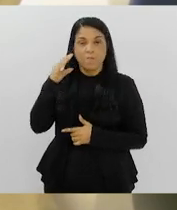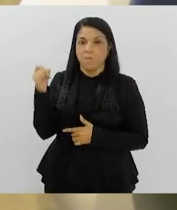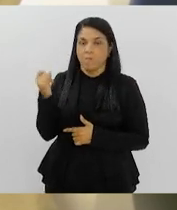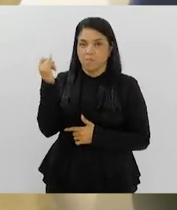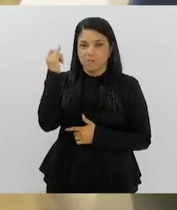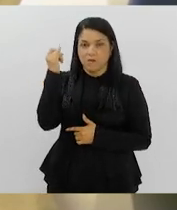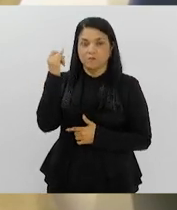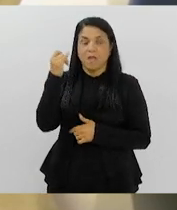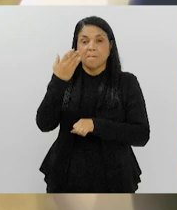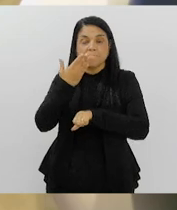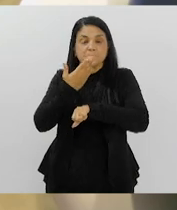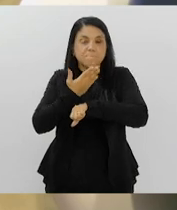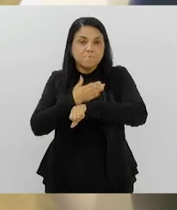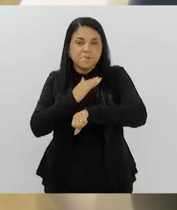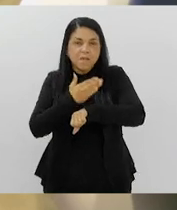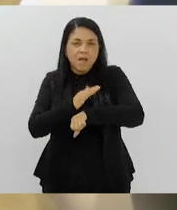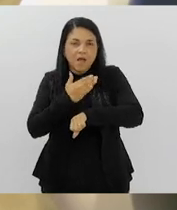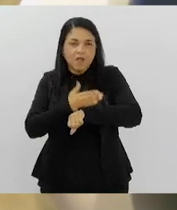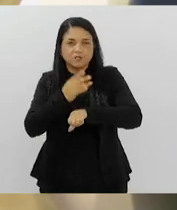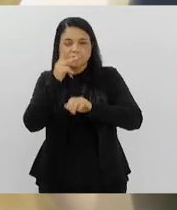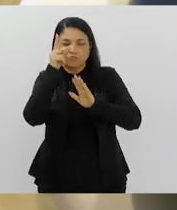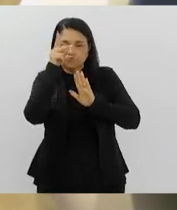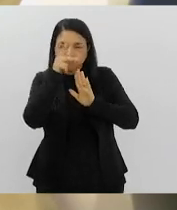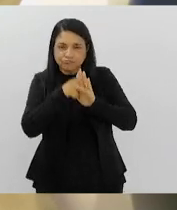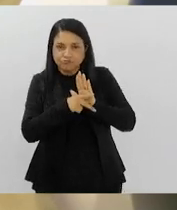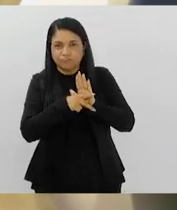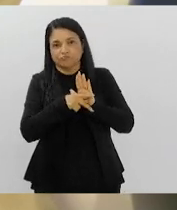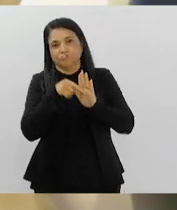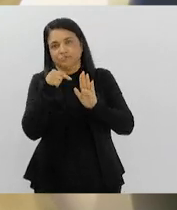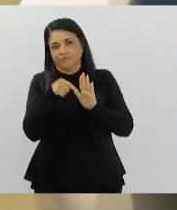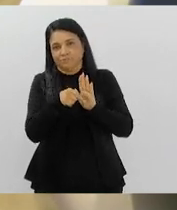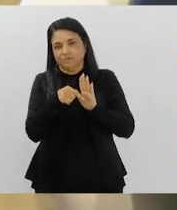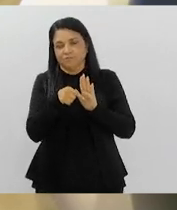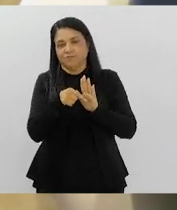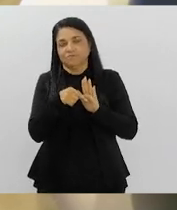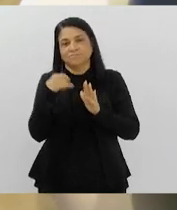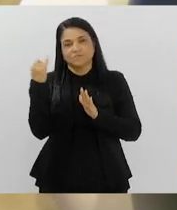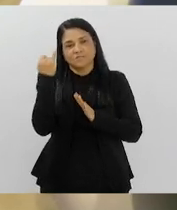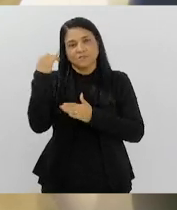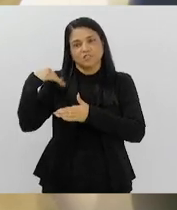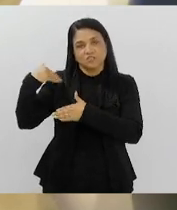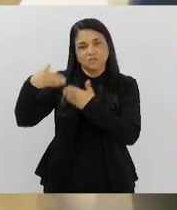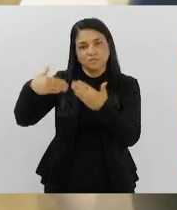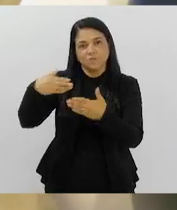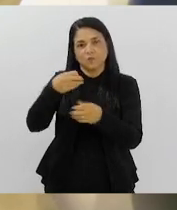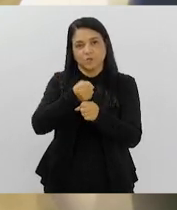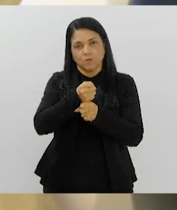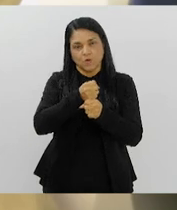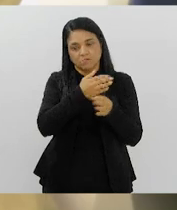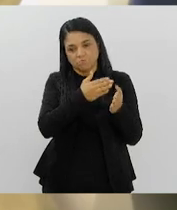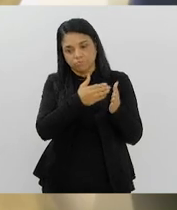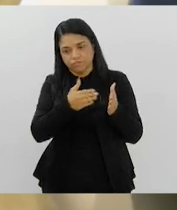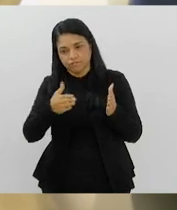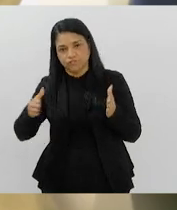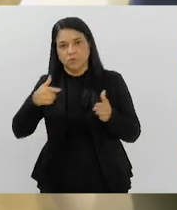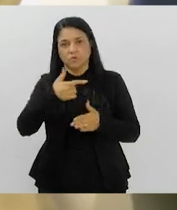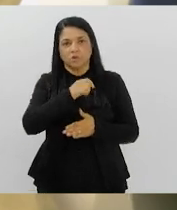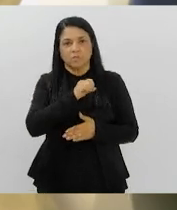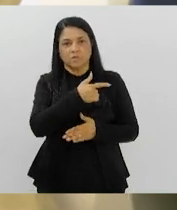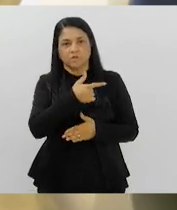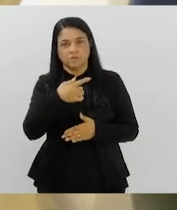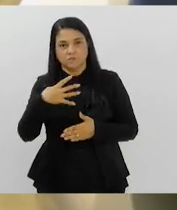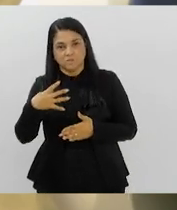muito importante, um projeto muito importante que nós desenvolvemos ao longo do ano já de 2024 e que foi algo que